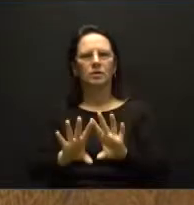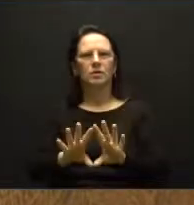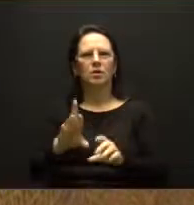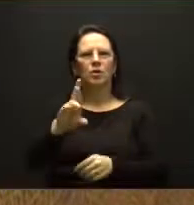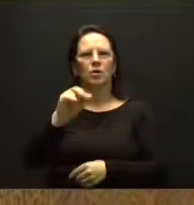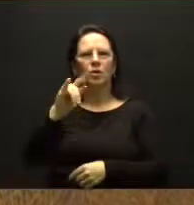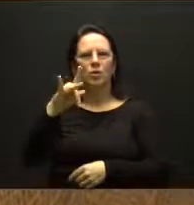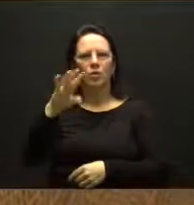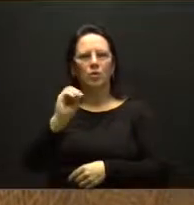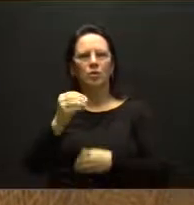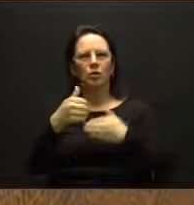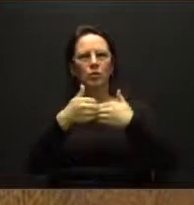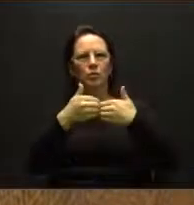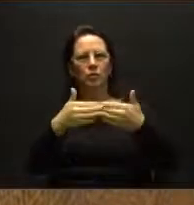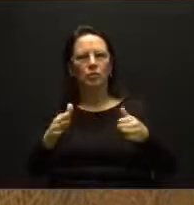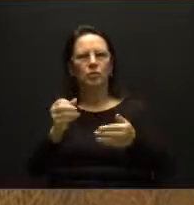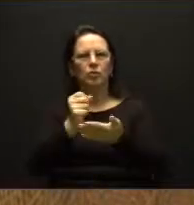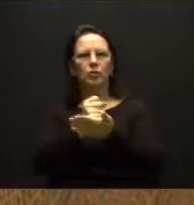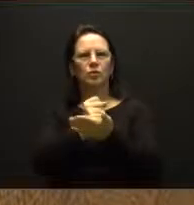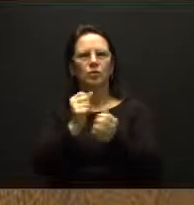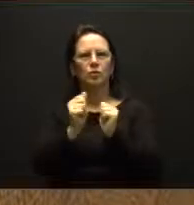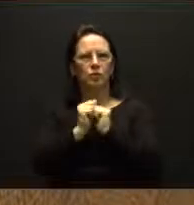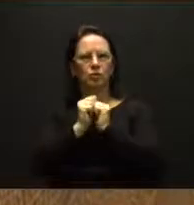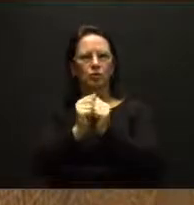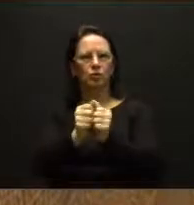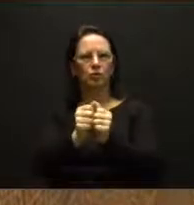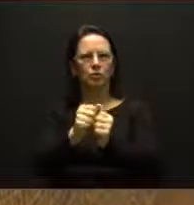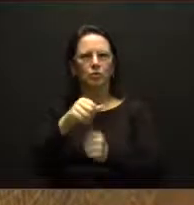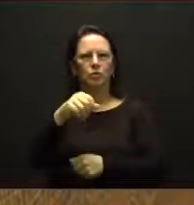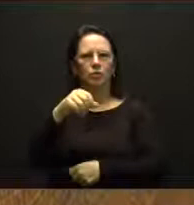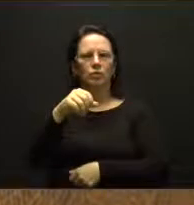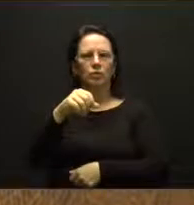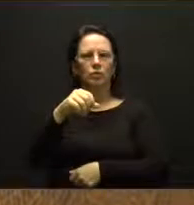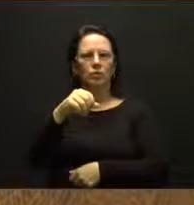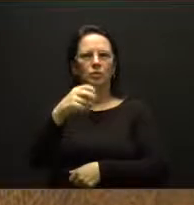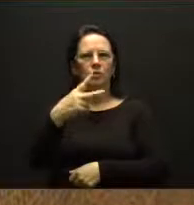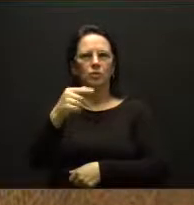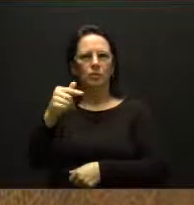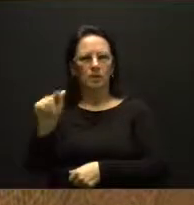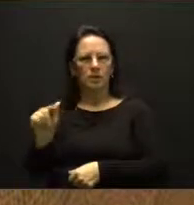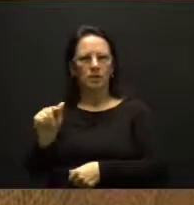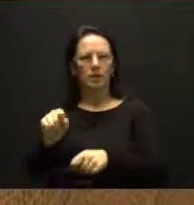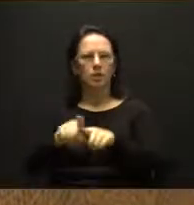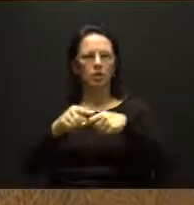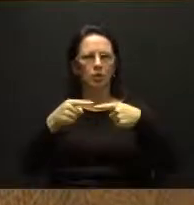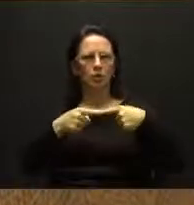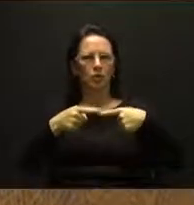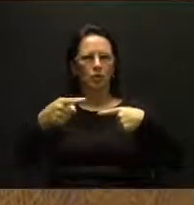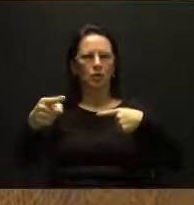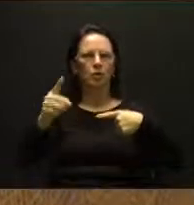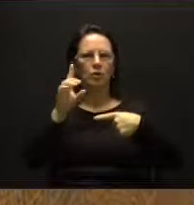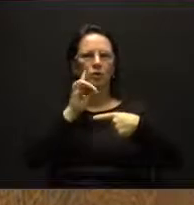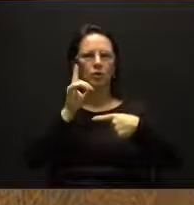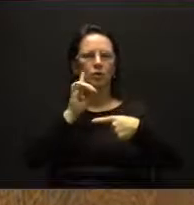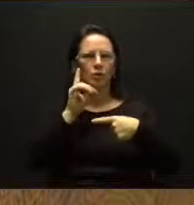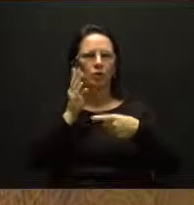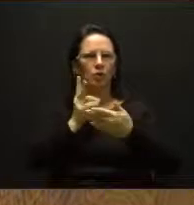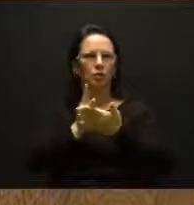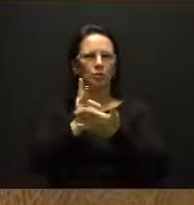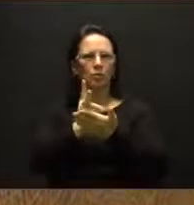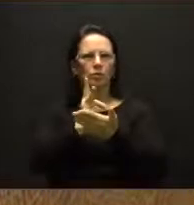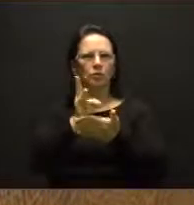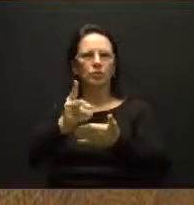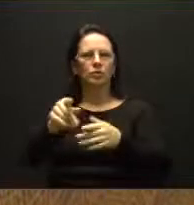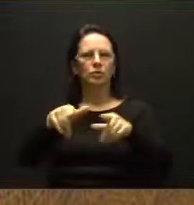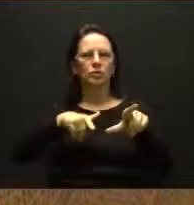e 52 2017 em plenário foi a 59 onde solicitou a prorrogação do prazo para dar continuidade aos trabalhos